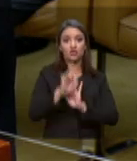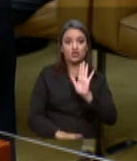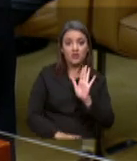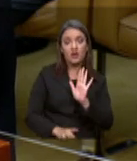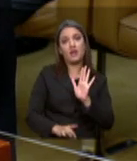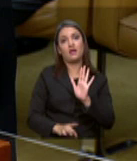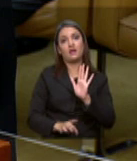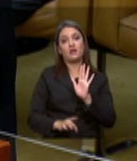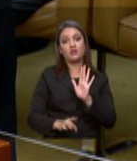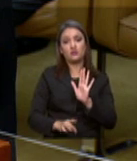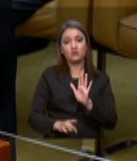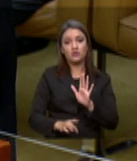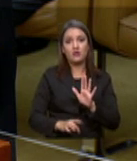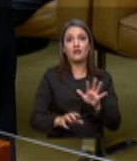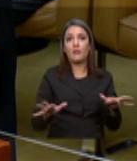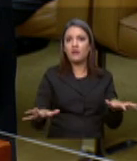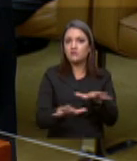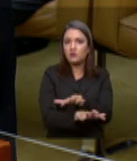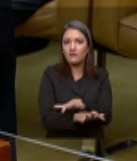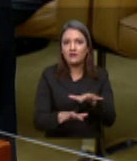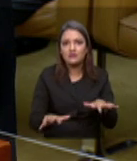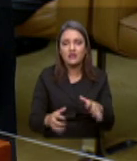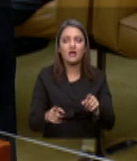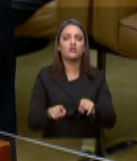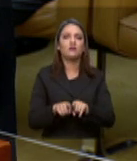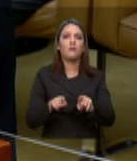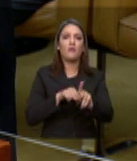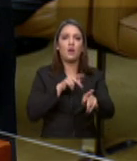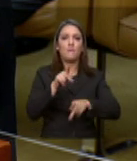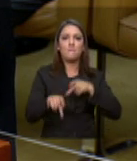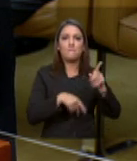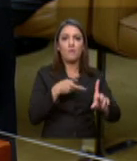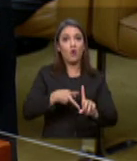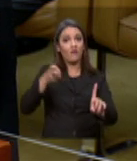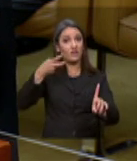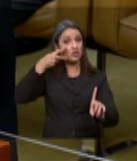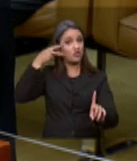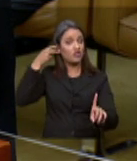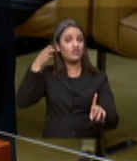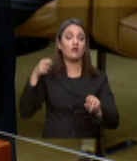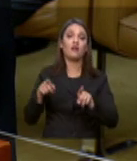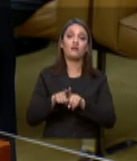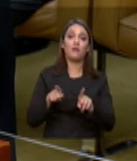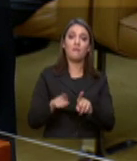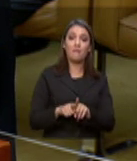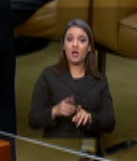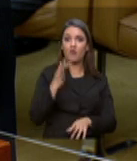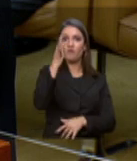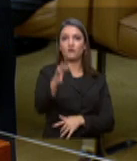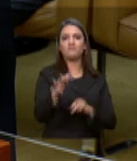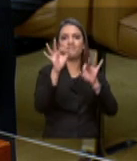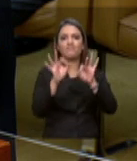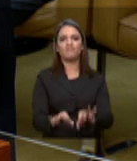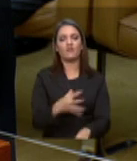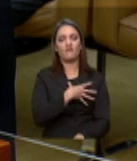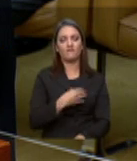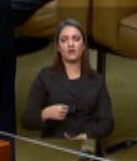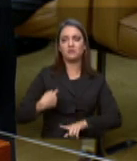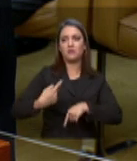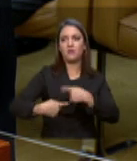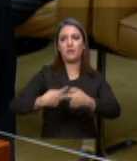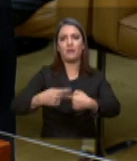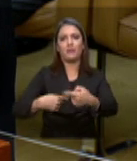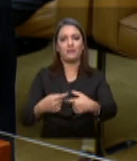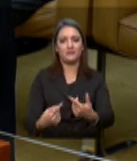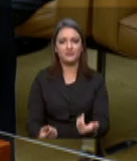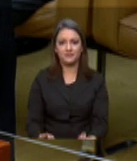biodiversidade, direito dos povos indígenas, direito a um futuro digno para os nossos filhos, para as nossas filhas, filhos e filhas